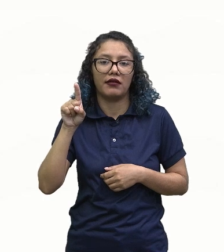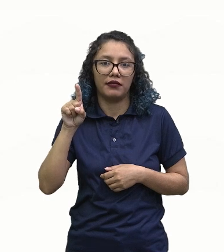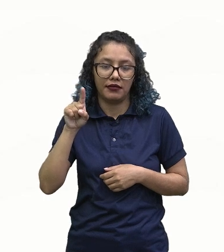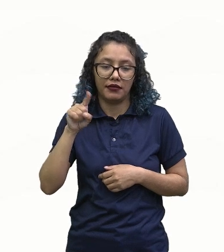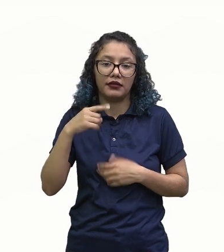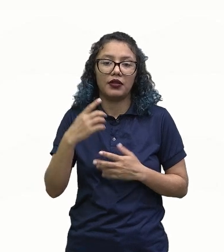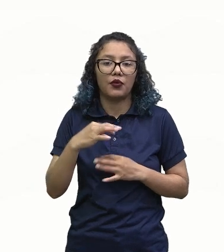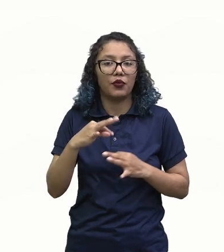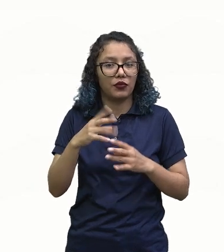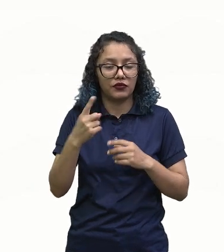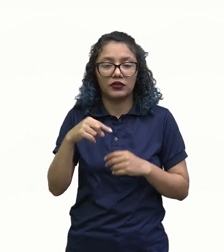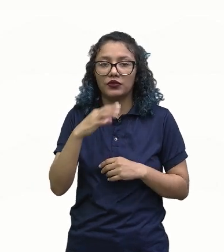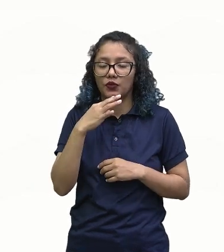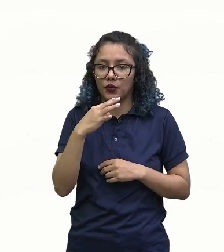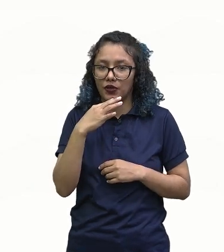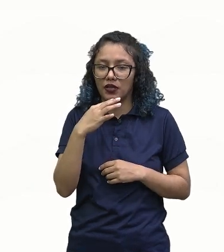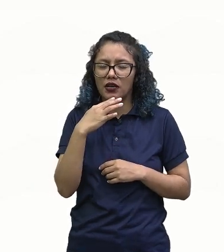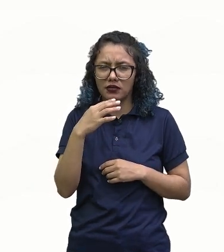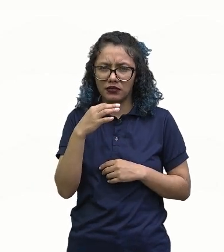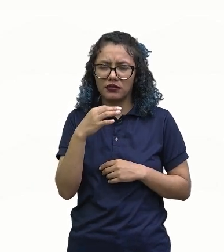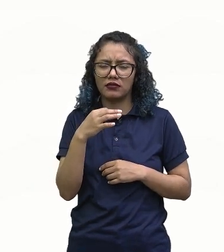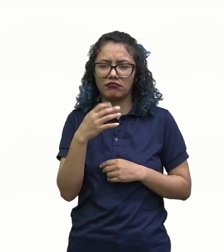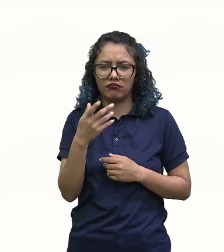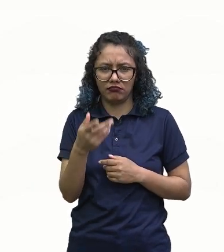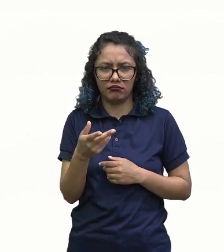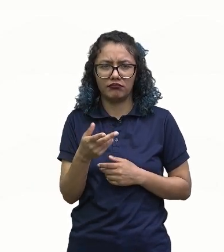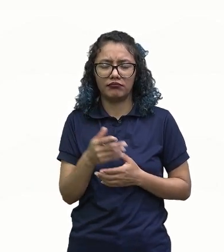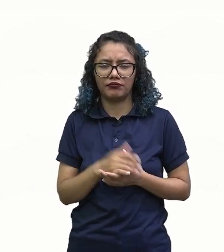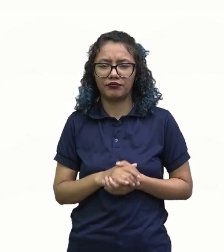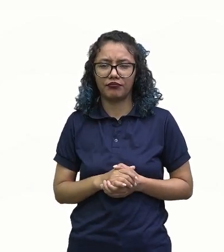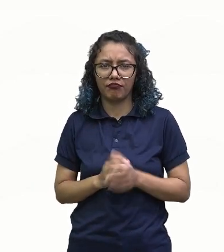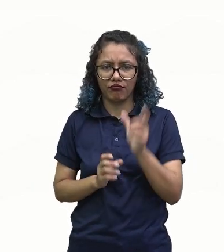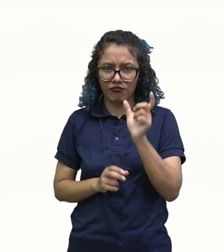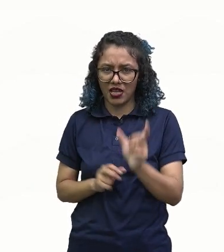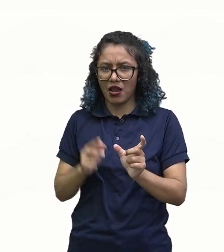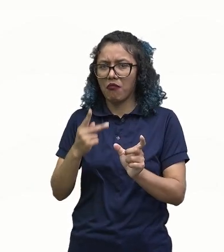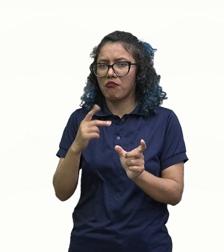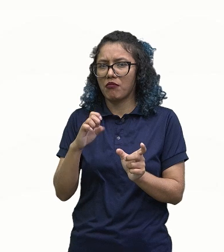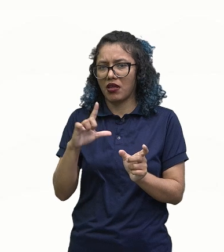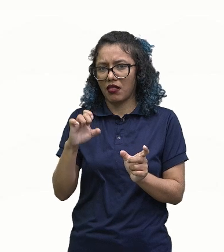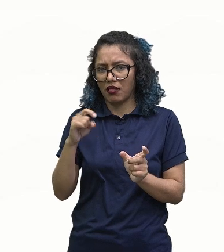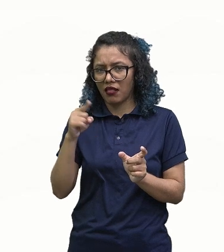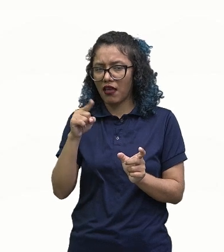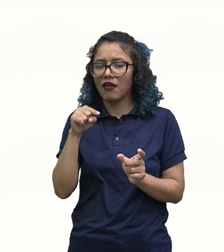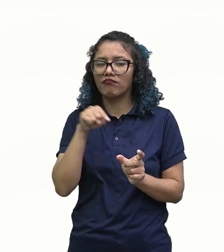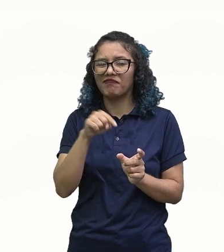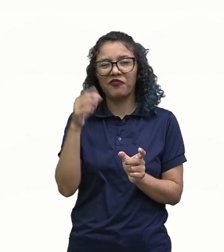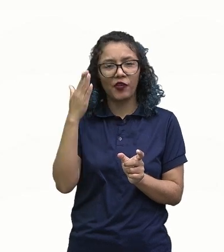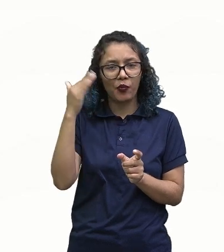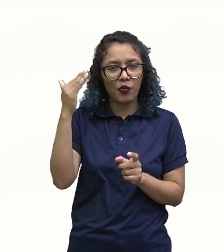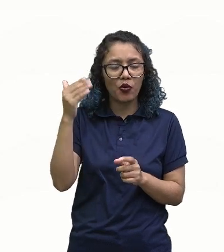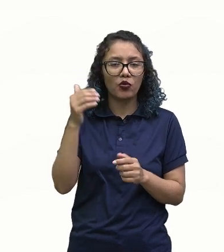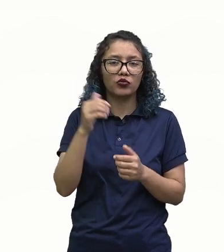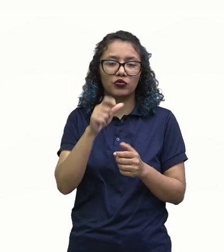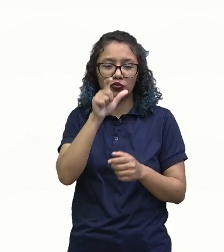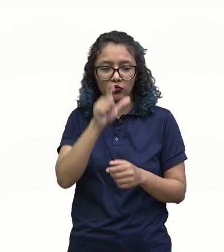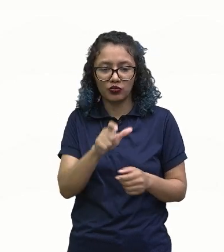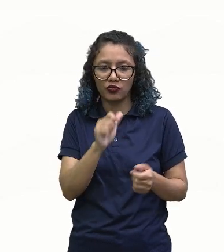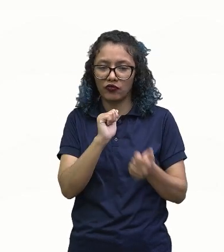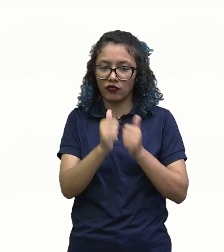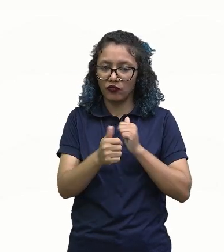Então, todos vocês conhecem quem foi Pelé, né? Um grande jogador de futebol do